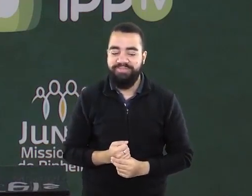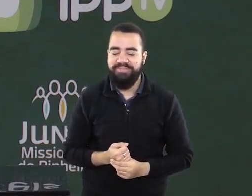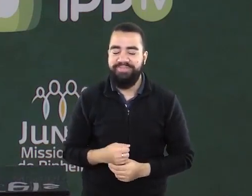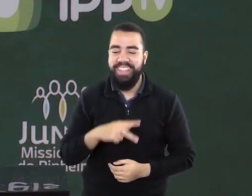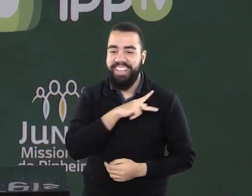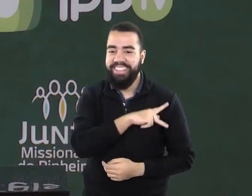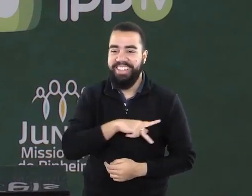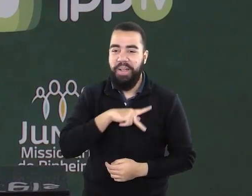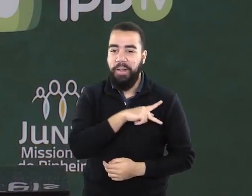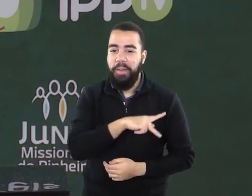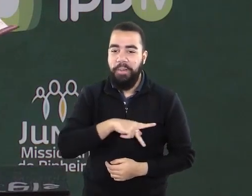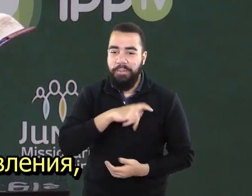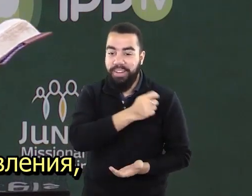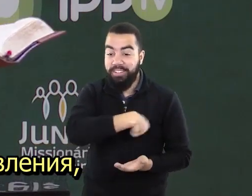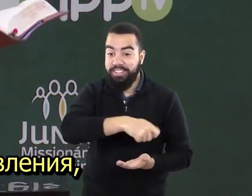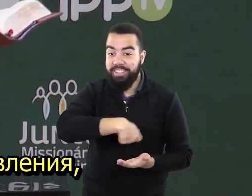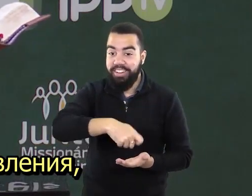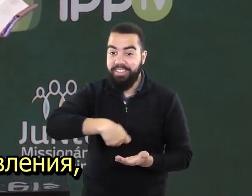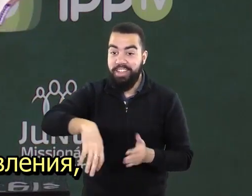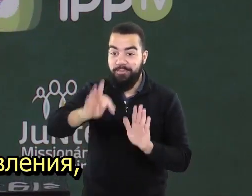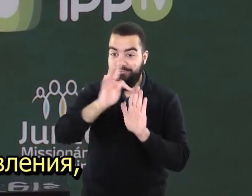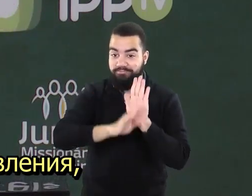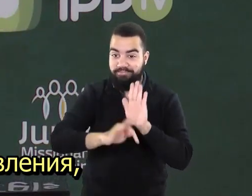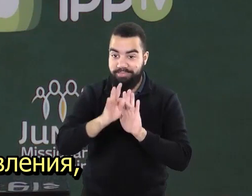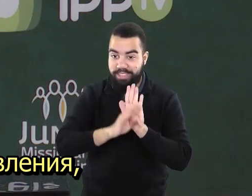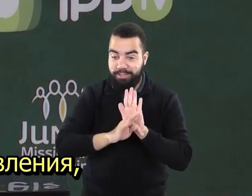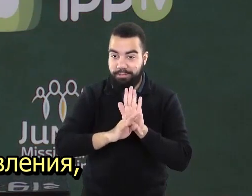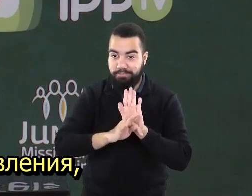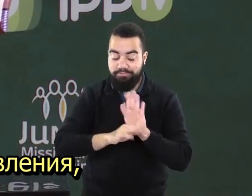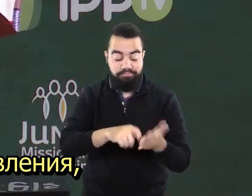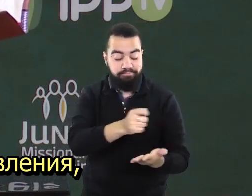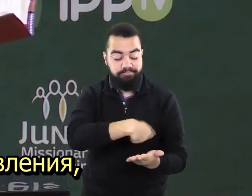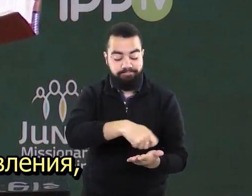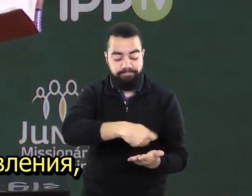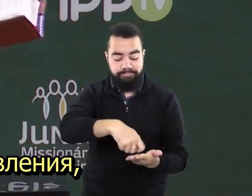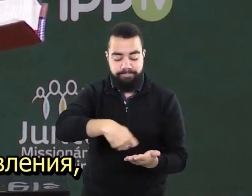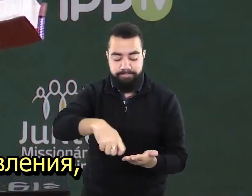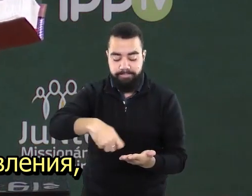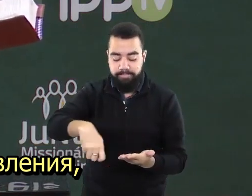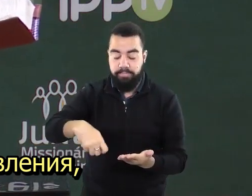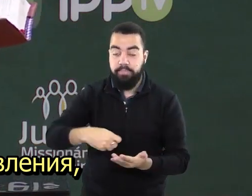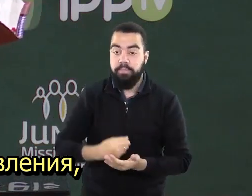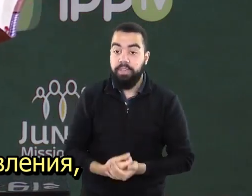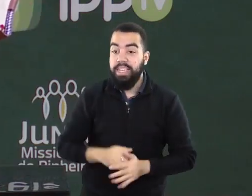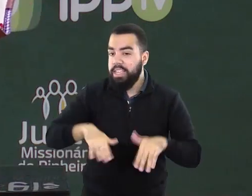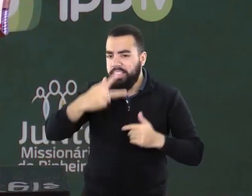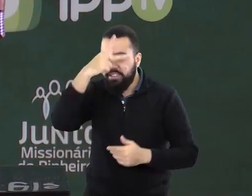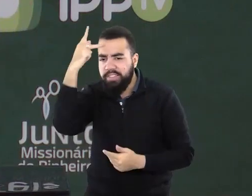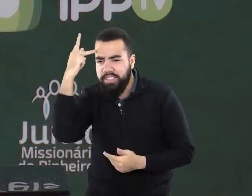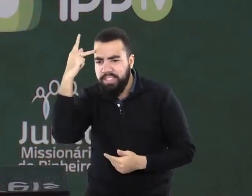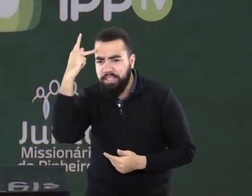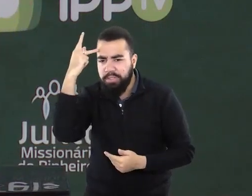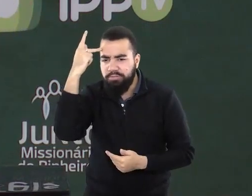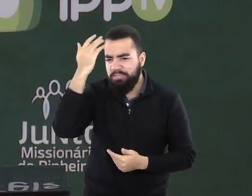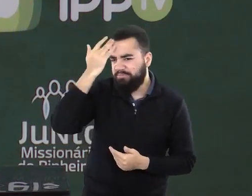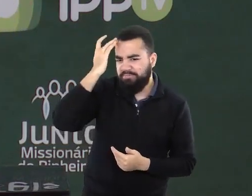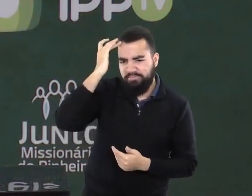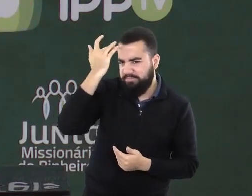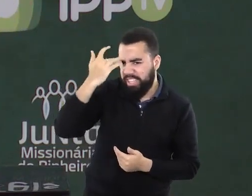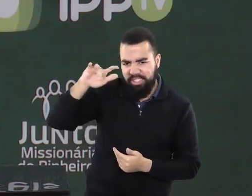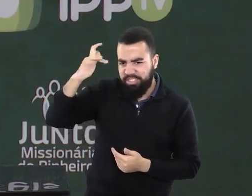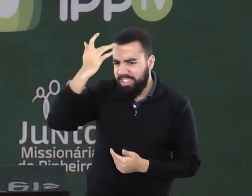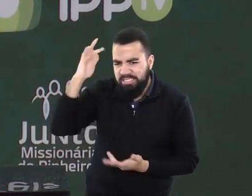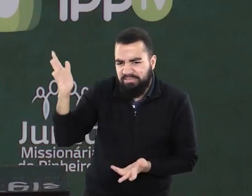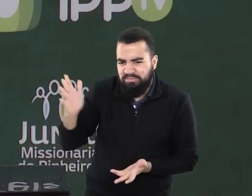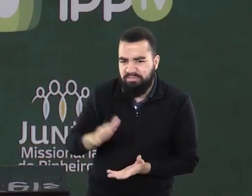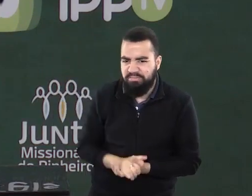algumas pessoas, desprovidas de compreensão e correto entendimento, dizem que esse texto foi